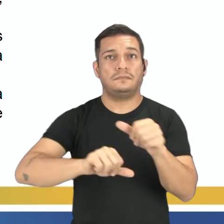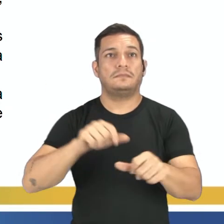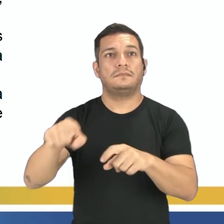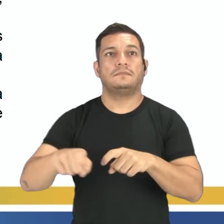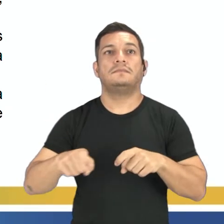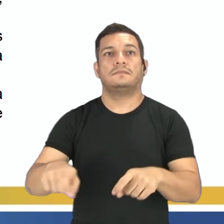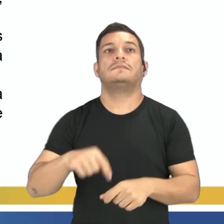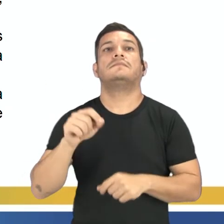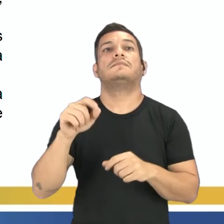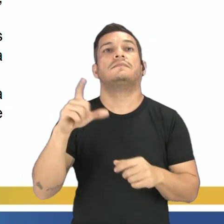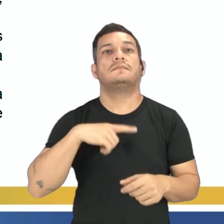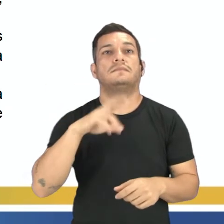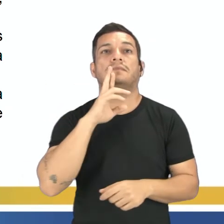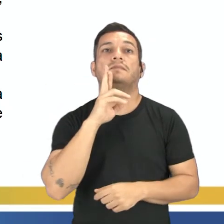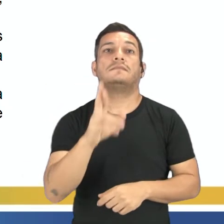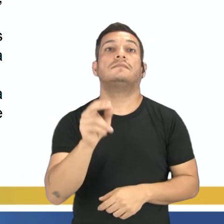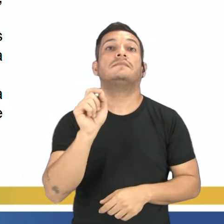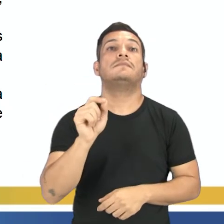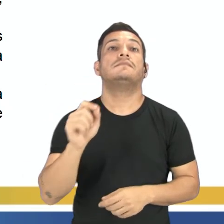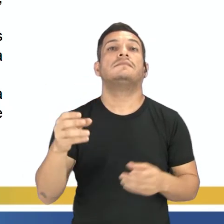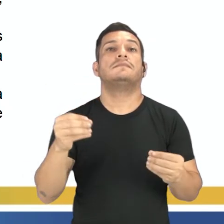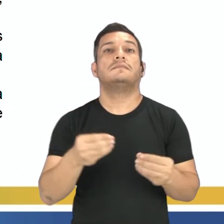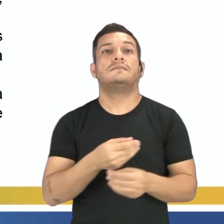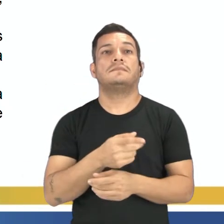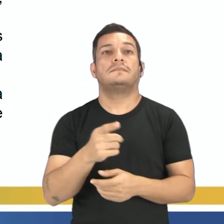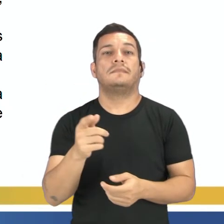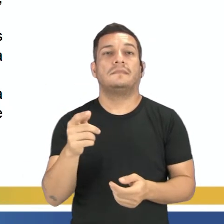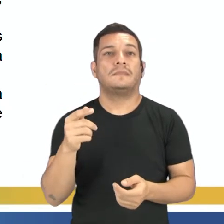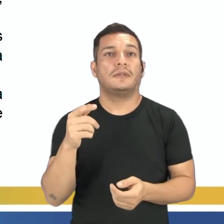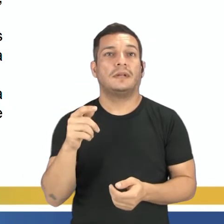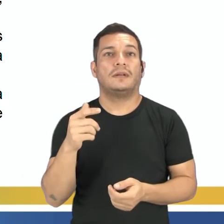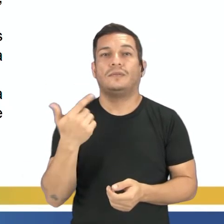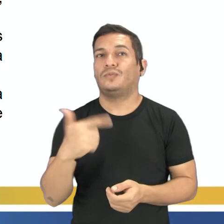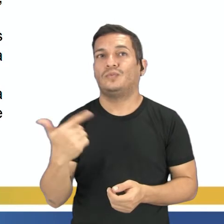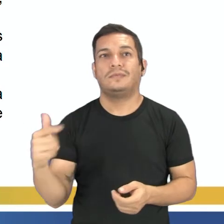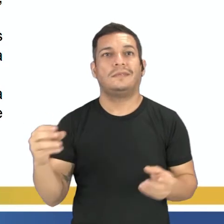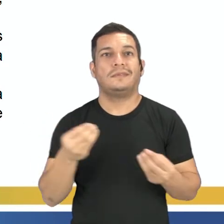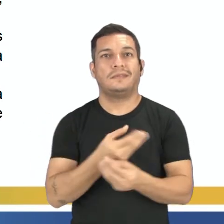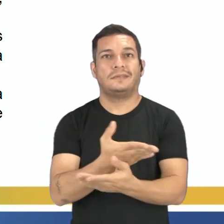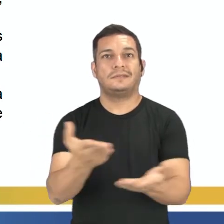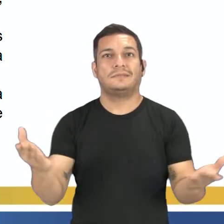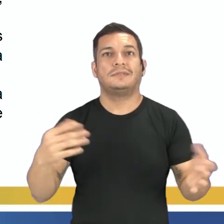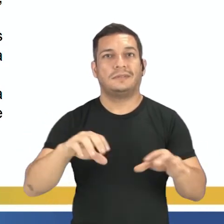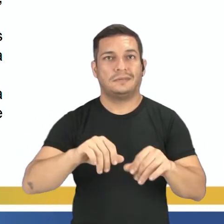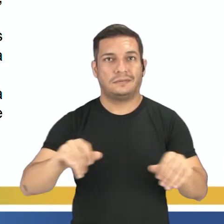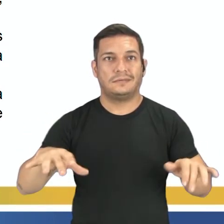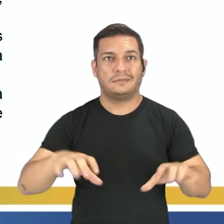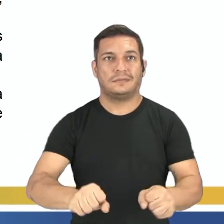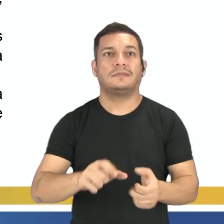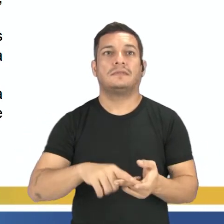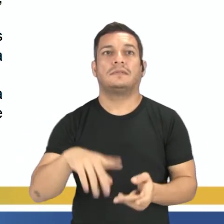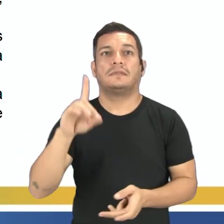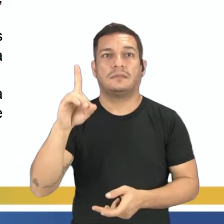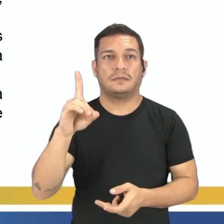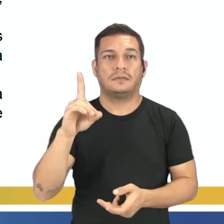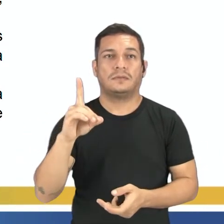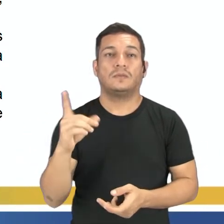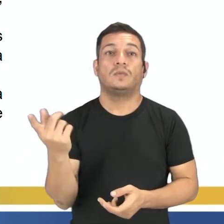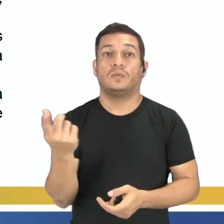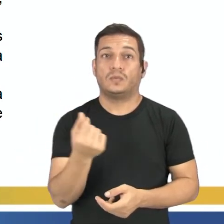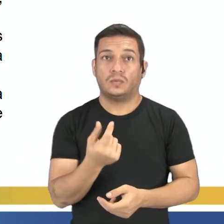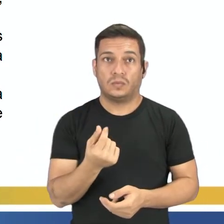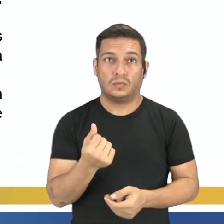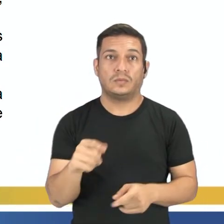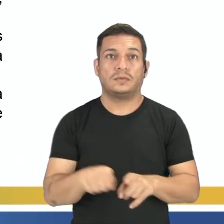agrária, o que acaba resultando na não redistribuição das terras conquistadas. Alternativa D.